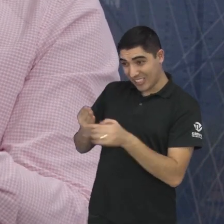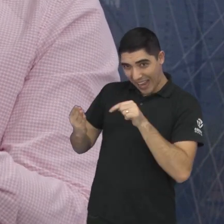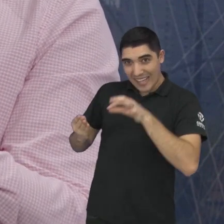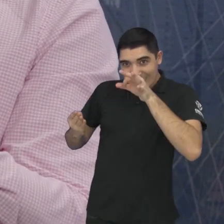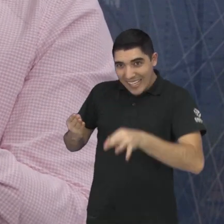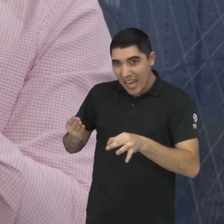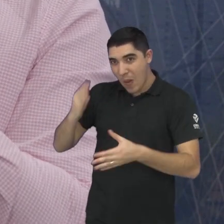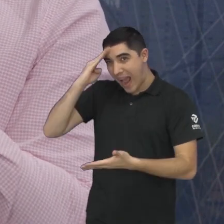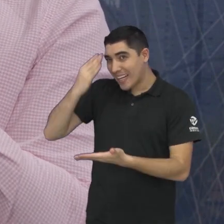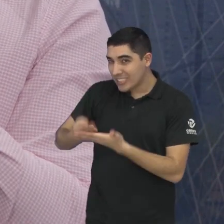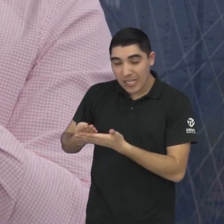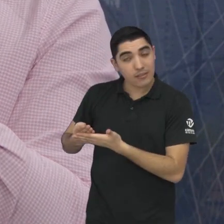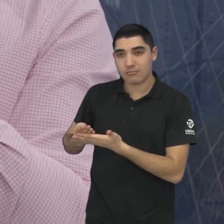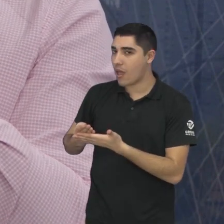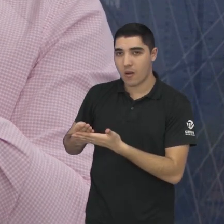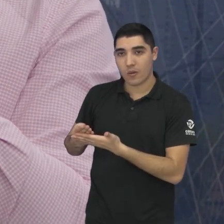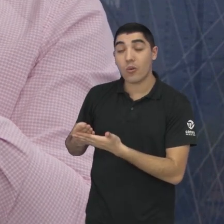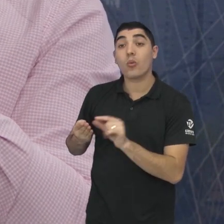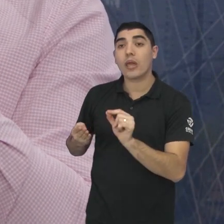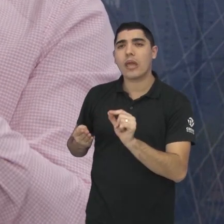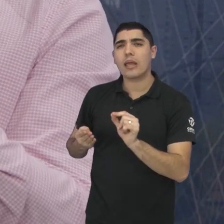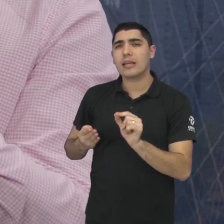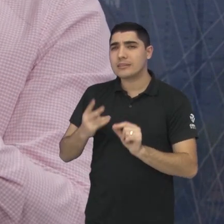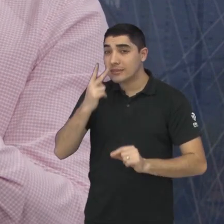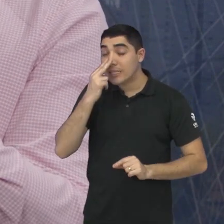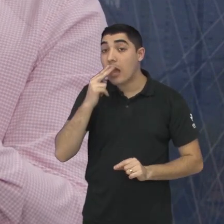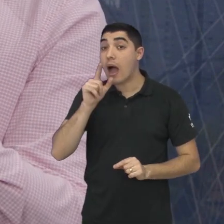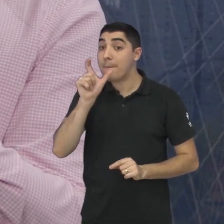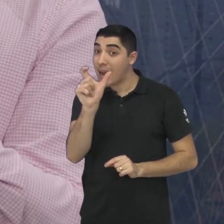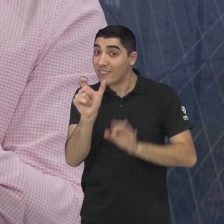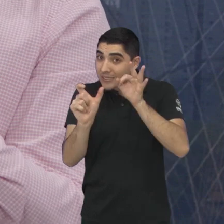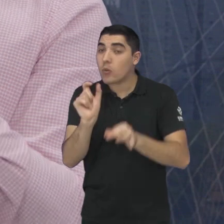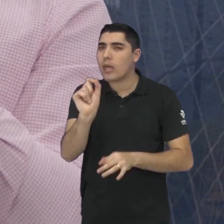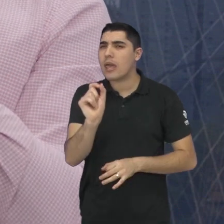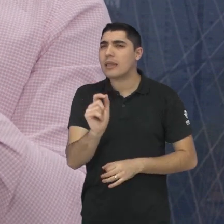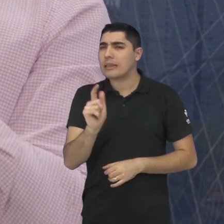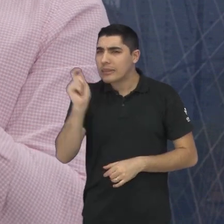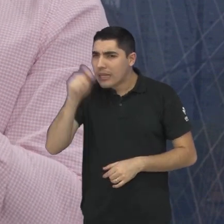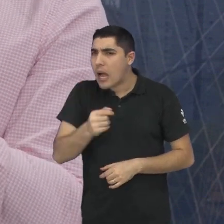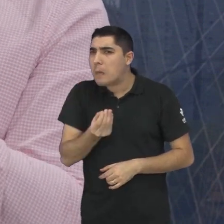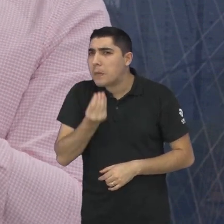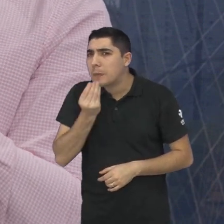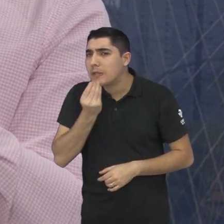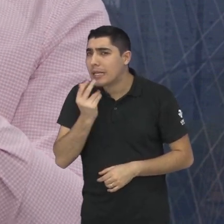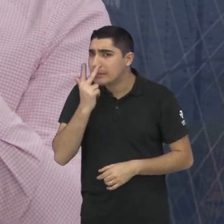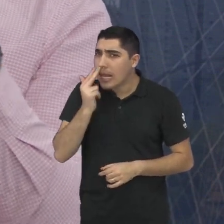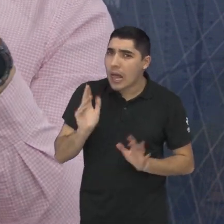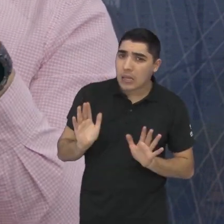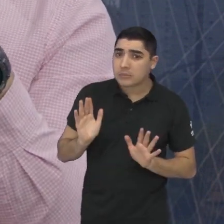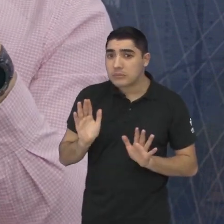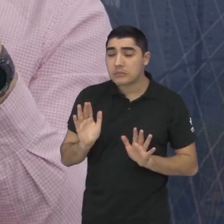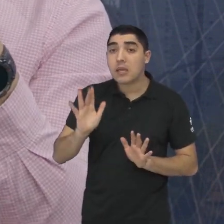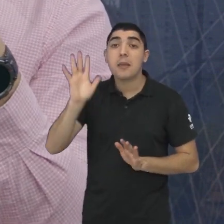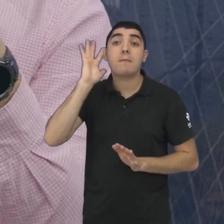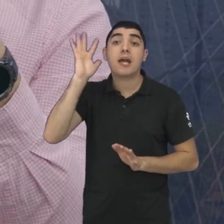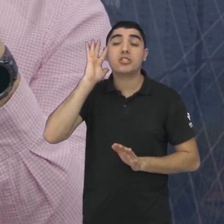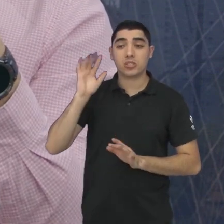certo, né? A pergunta é, existe possibilidade? Se a gente pensar na vida como uma vida